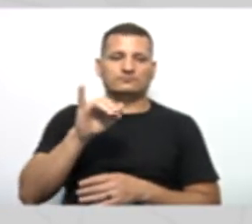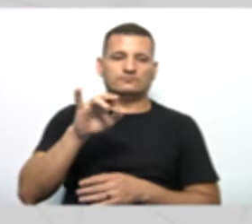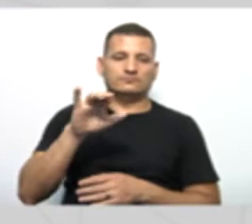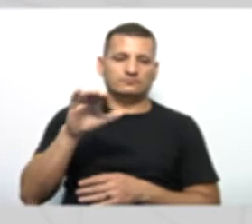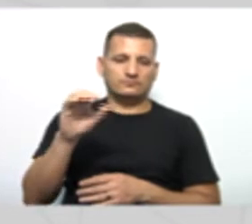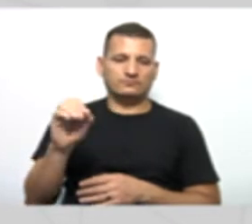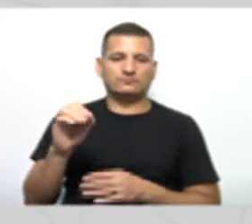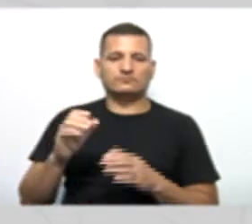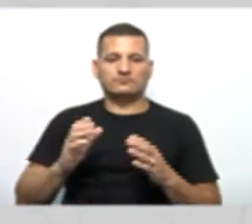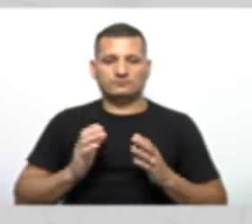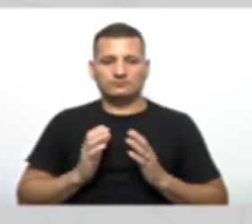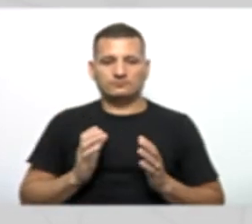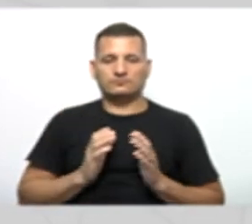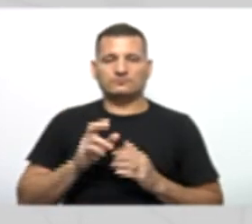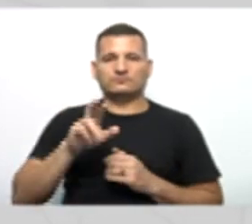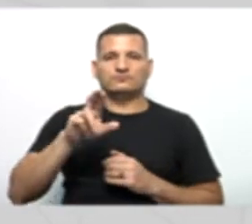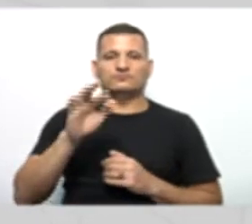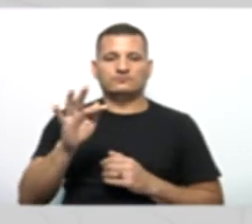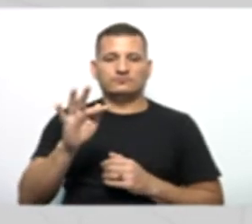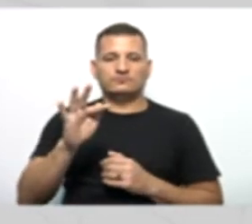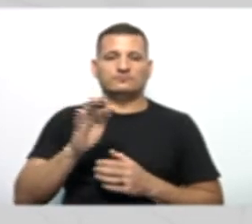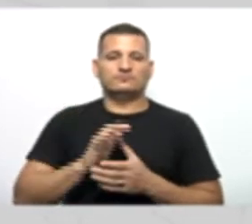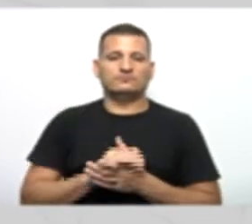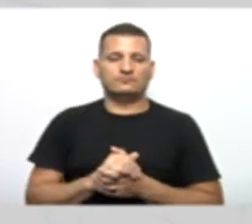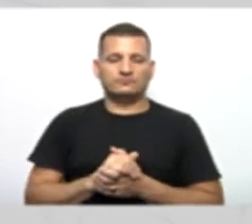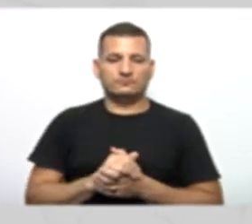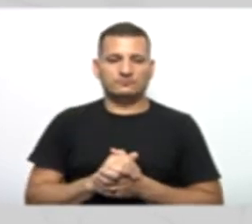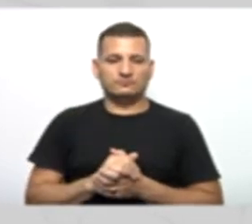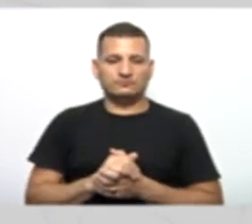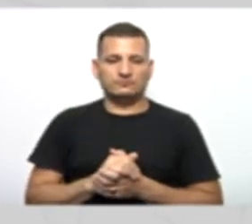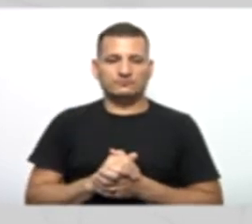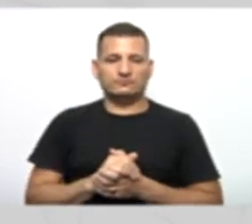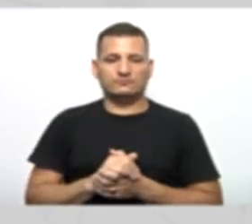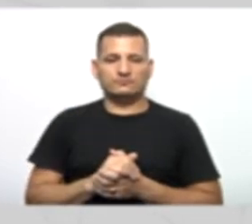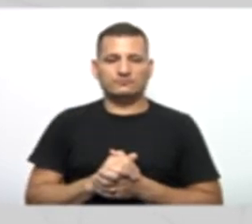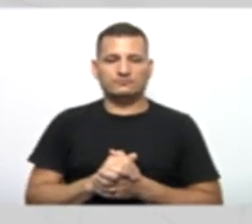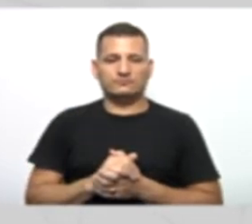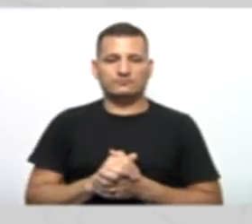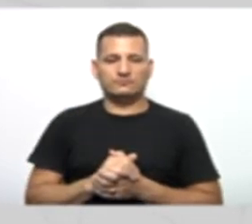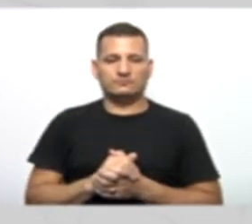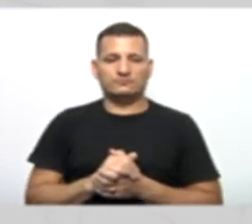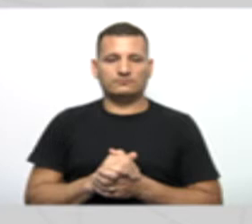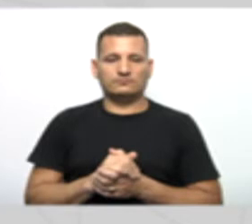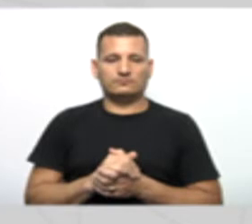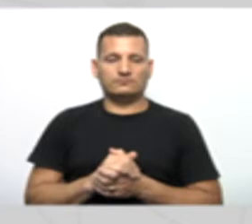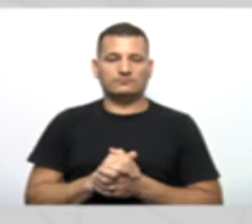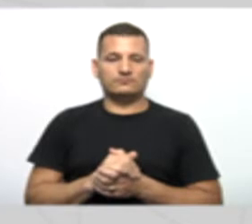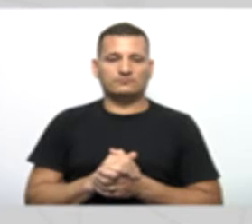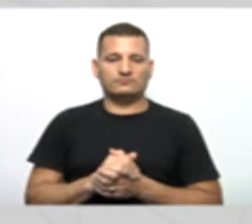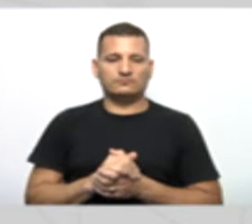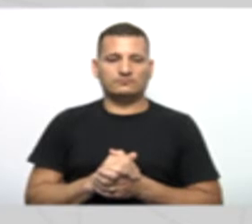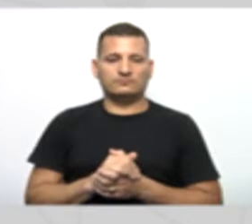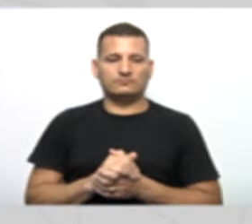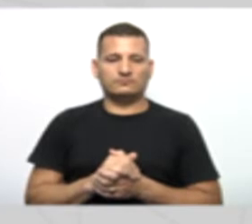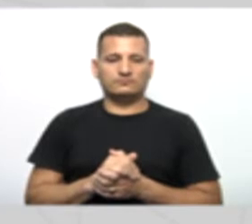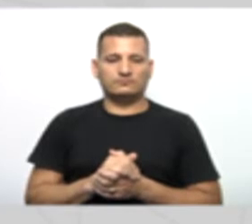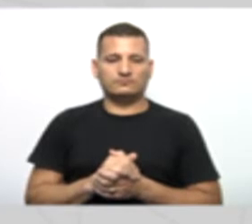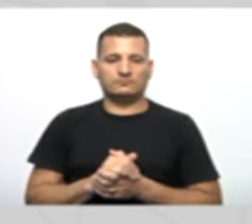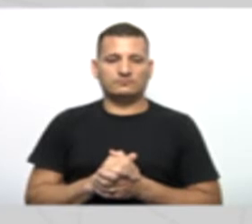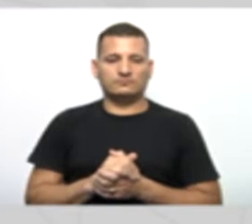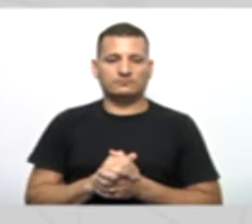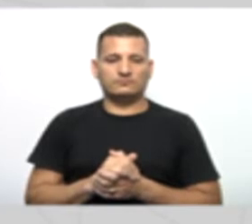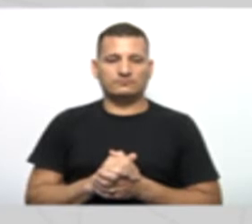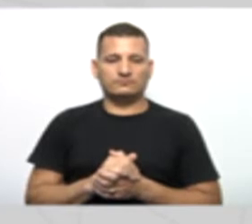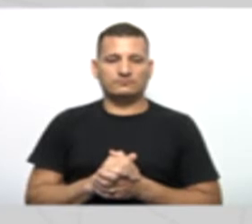os valores que nós vamos colocar em cada uma dessas posições? Então, values. Vamos colocar o número de CPF